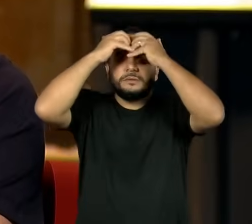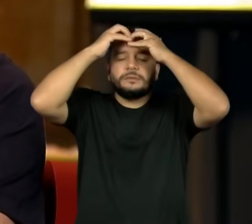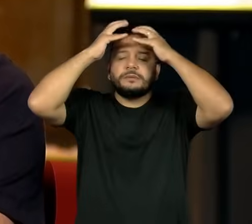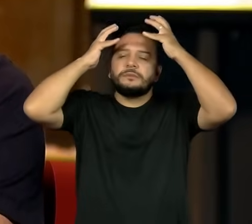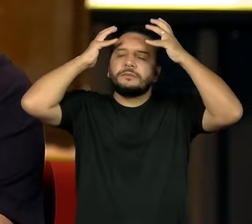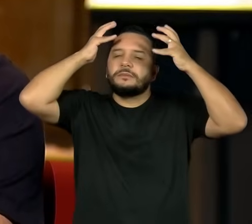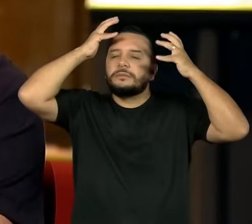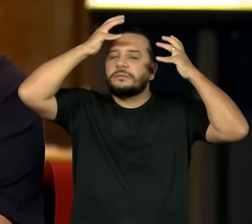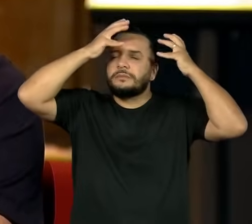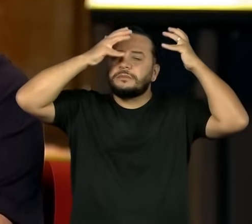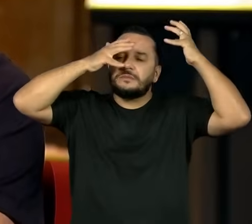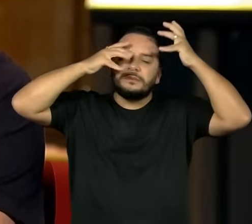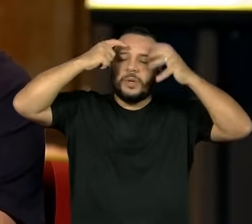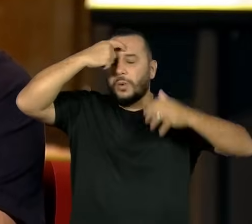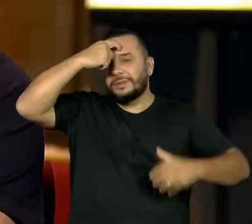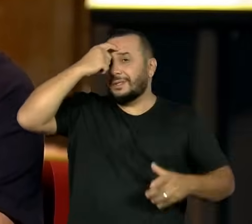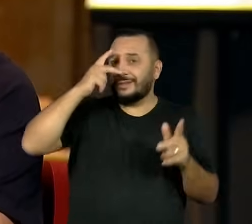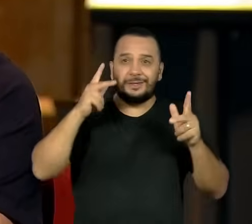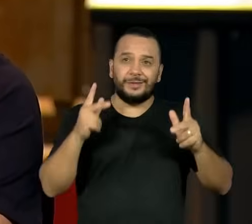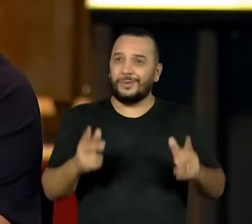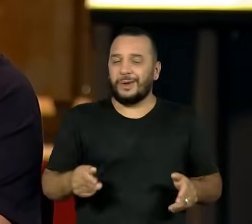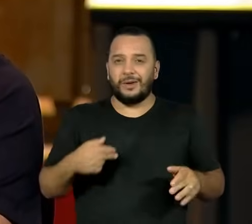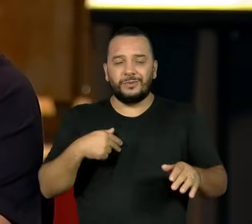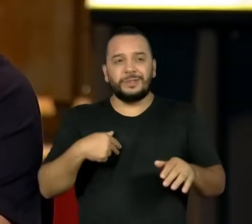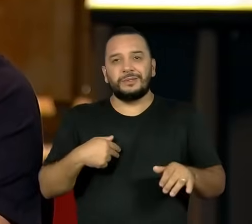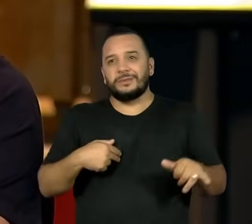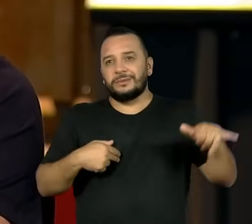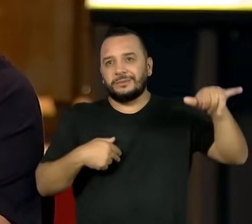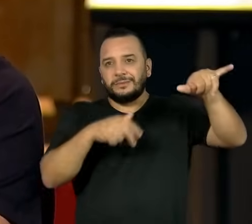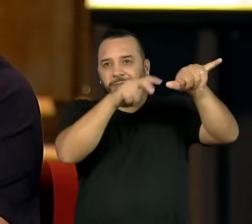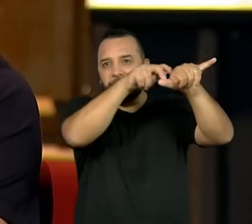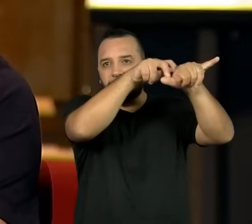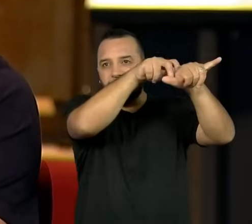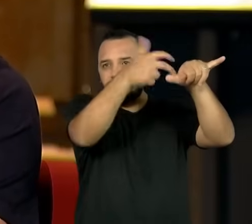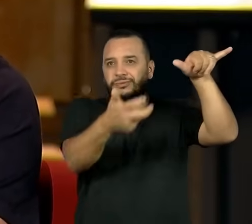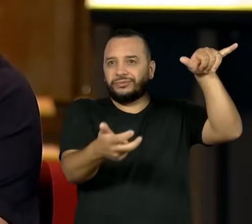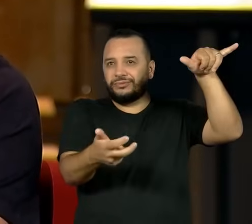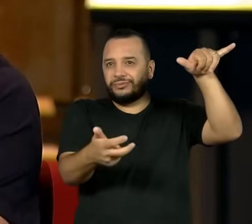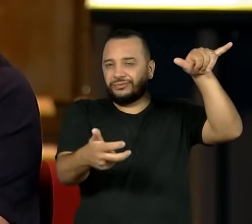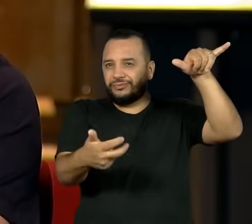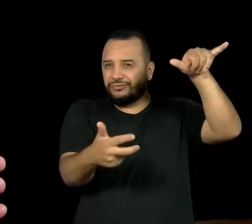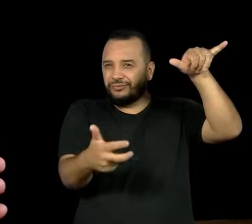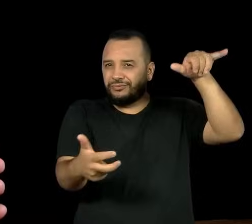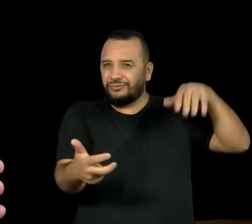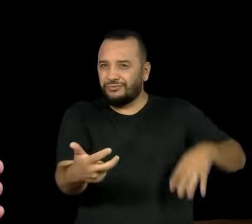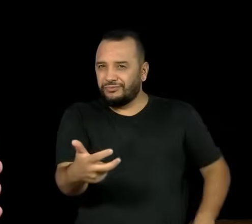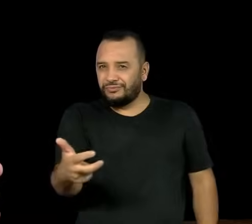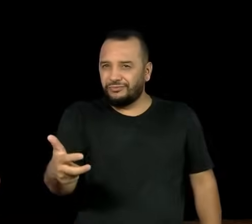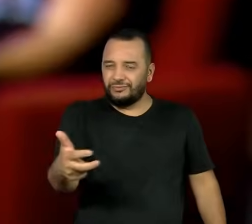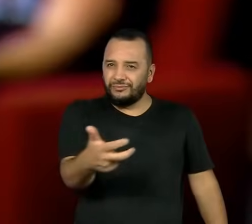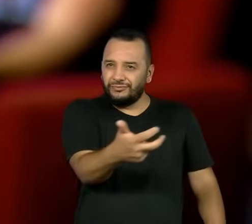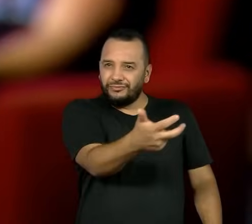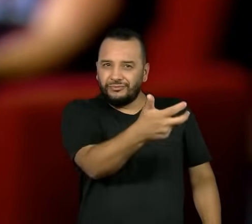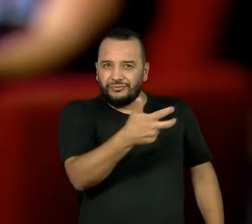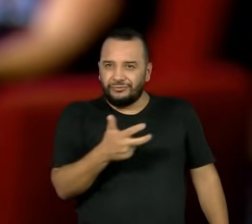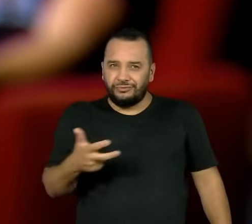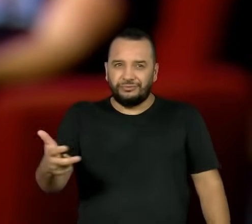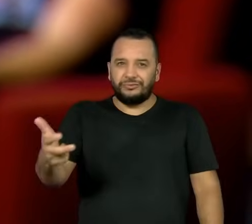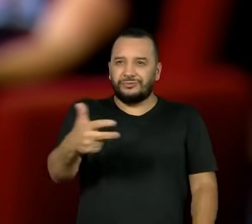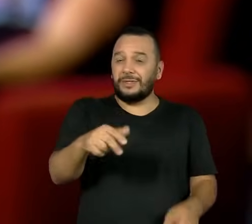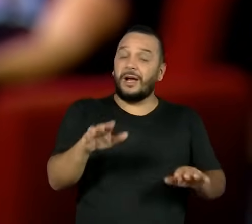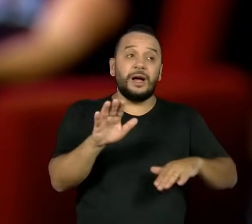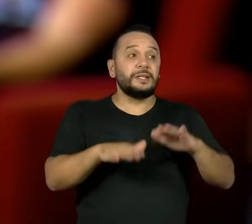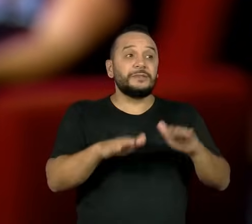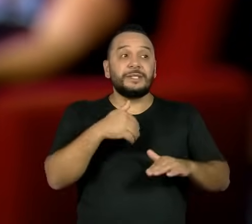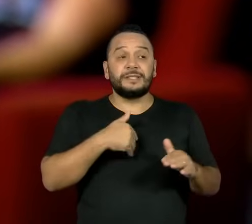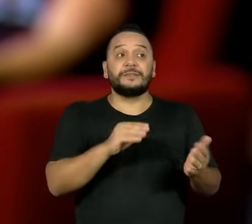psicodélica, de você estar naquele estado de atenção plena. Insegurança, né? De certa forma. Você